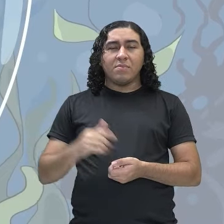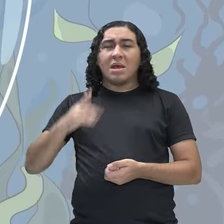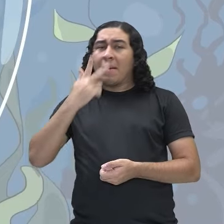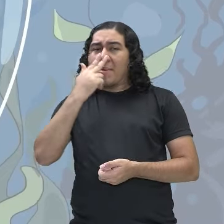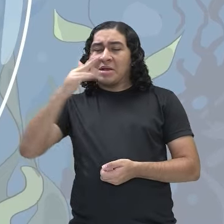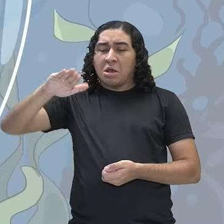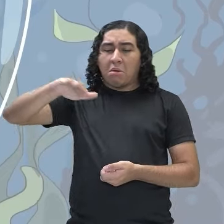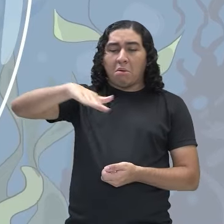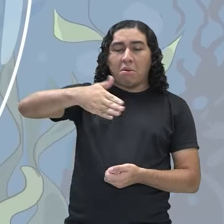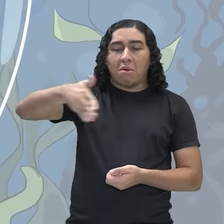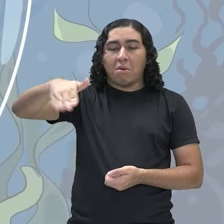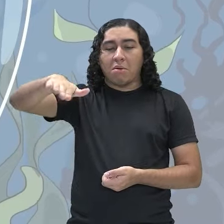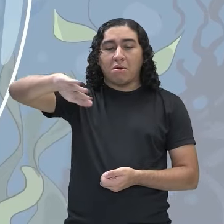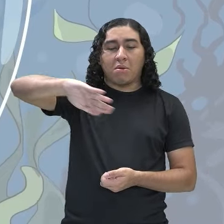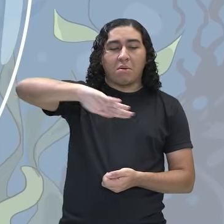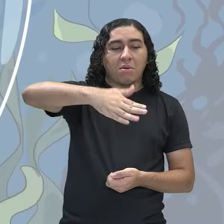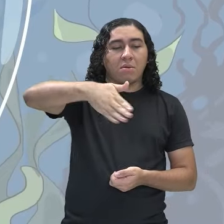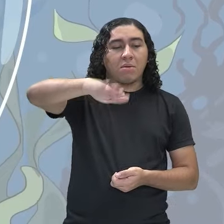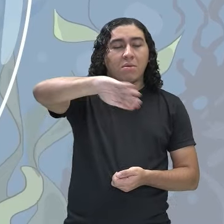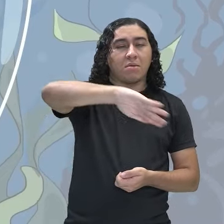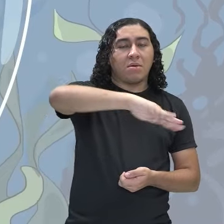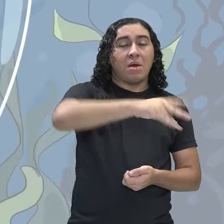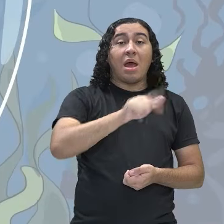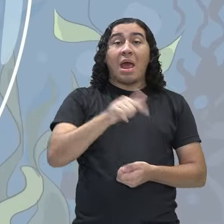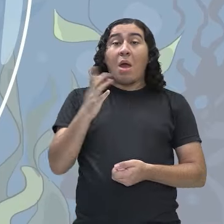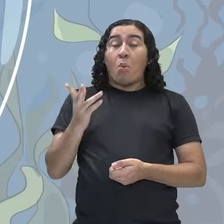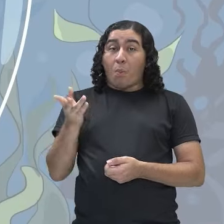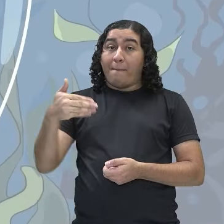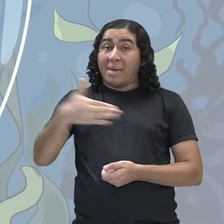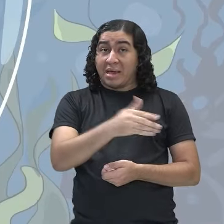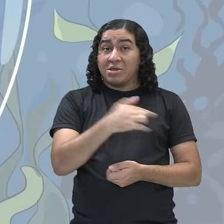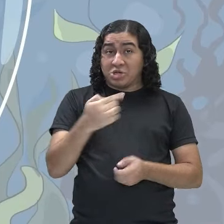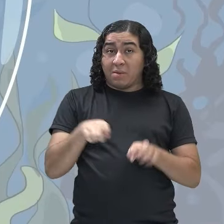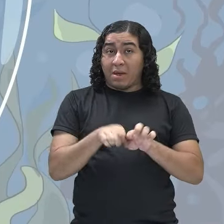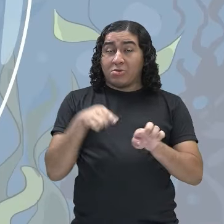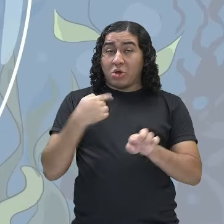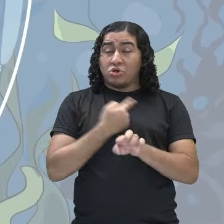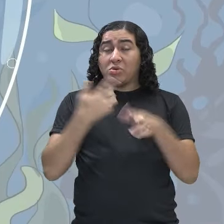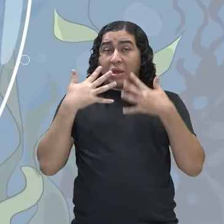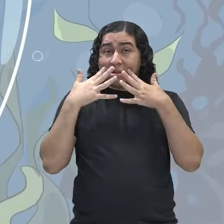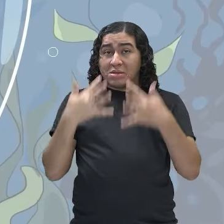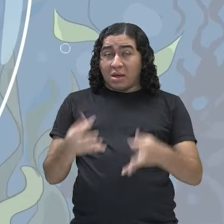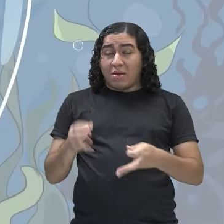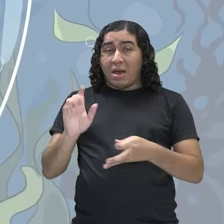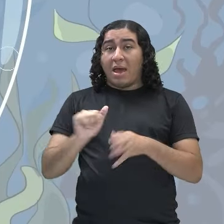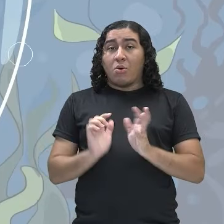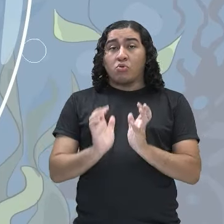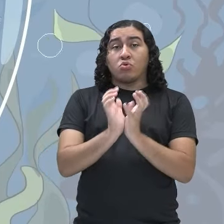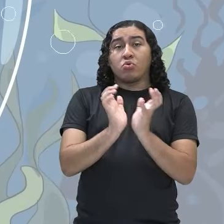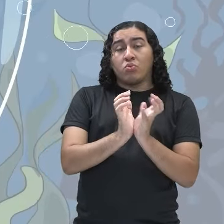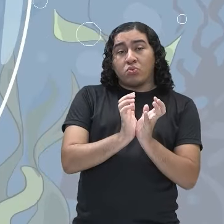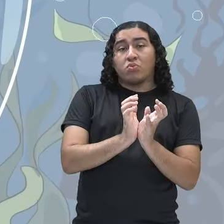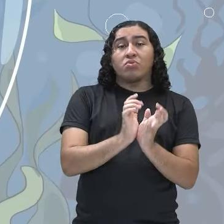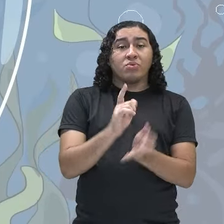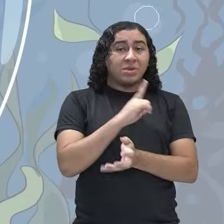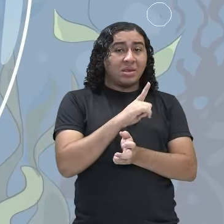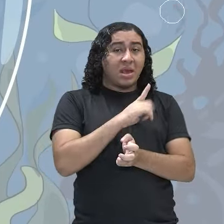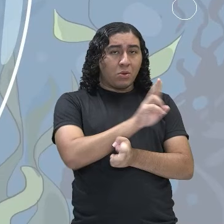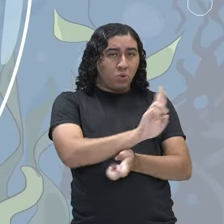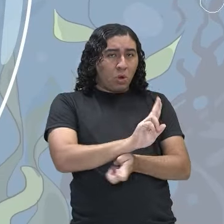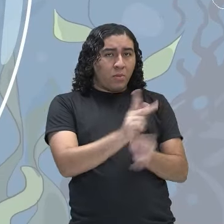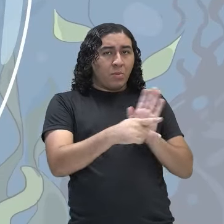nesse ambiente. Ela é um peixe que a gente vai já observar que está dentro do grupo dos peixes